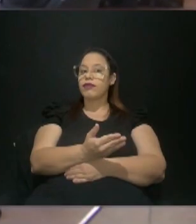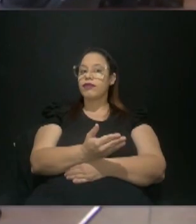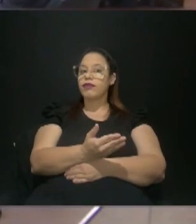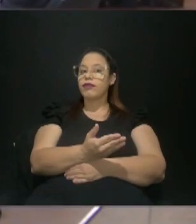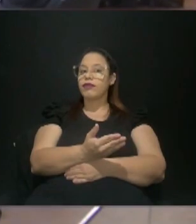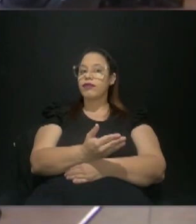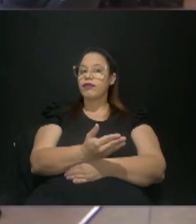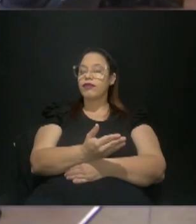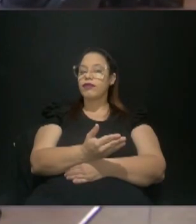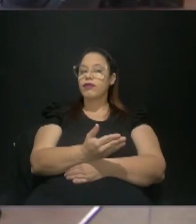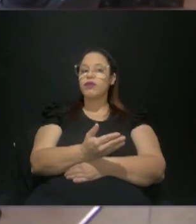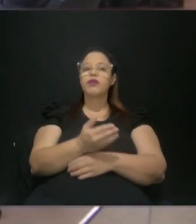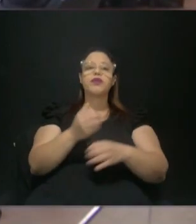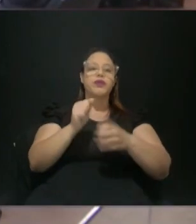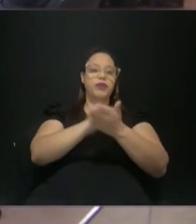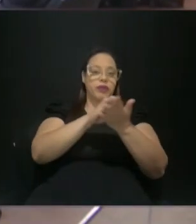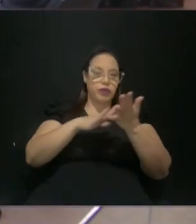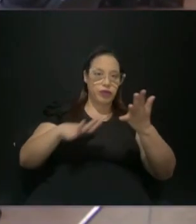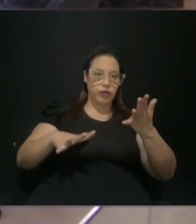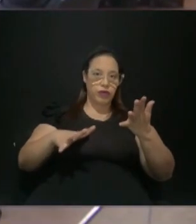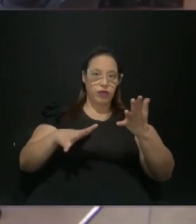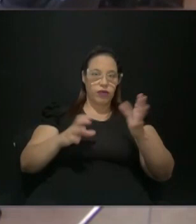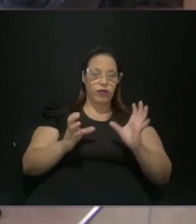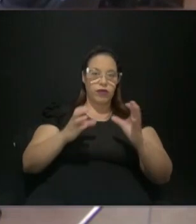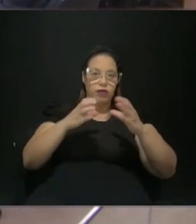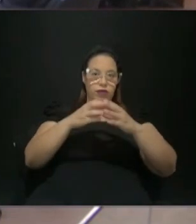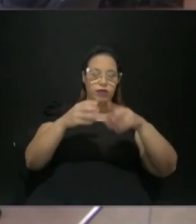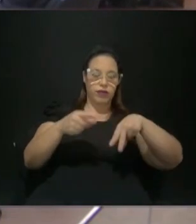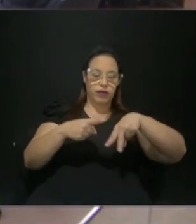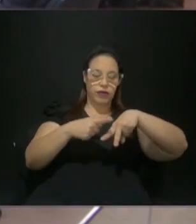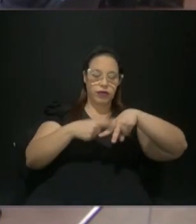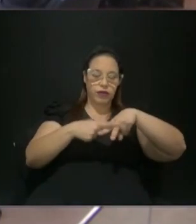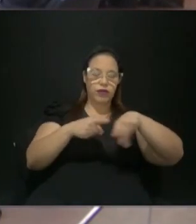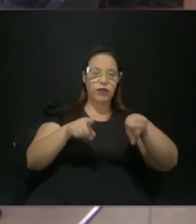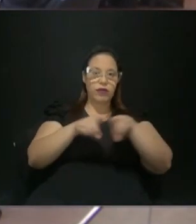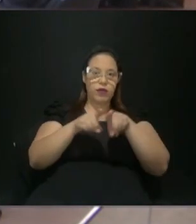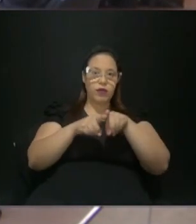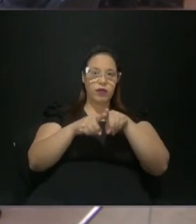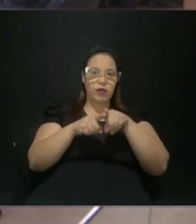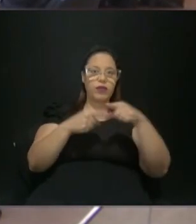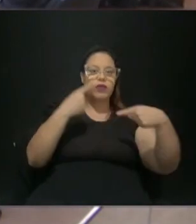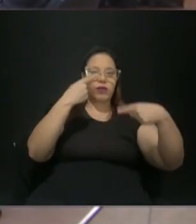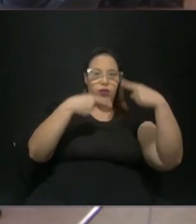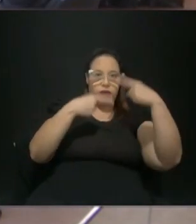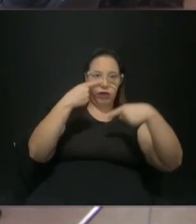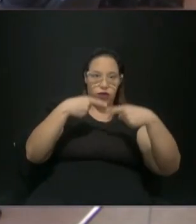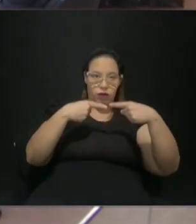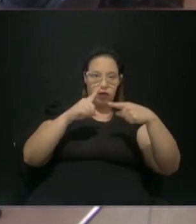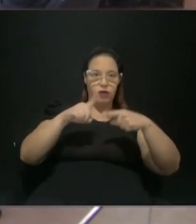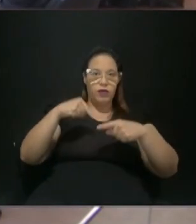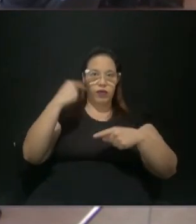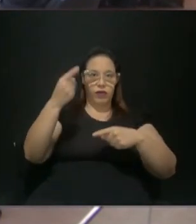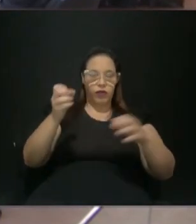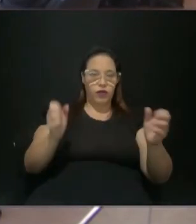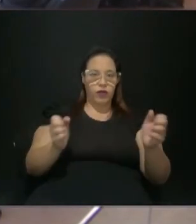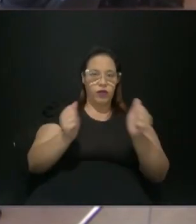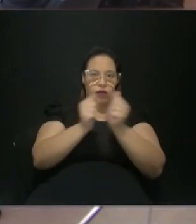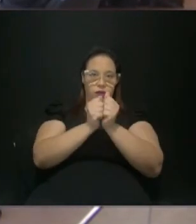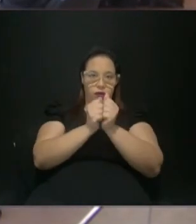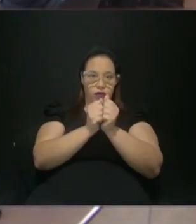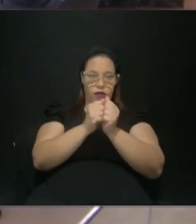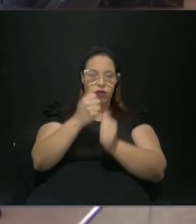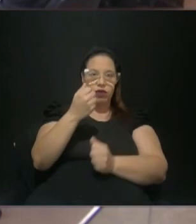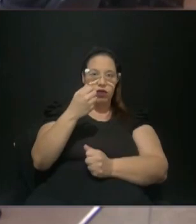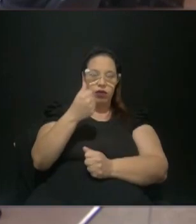As atividades das potências maçônicas também foram discutidas em outro encontro, realizado no dia 13 de agosto